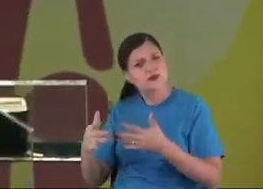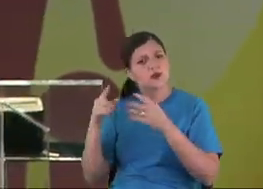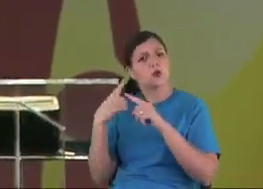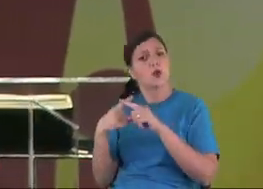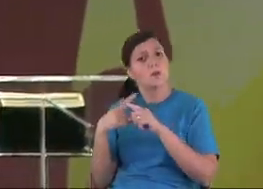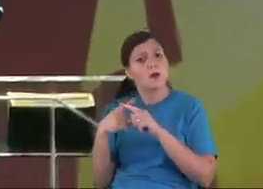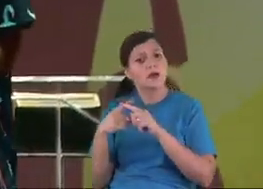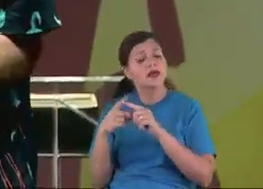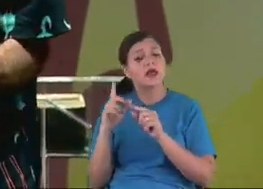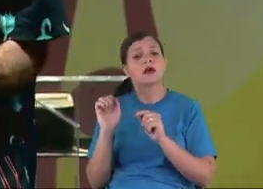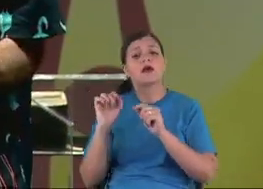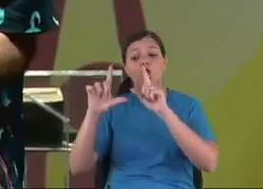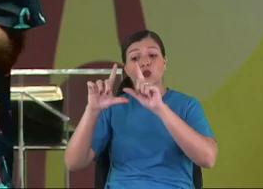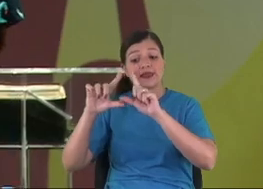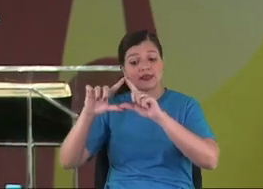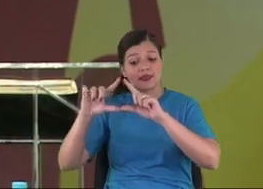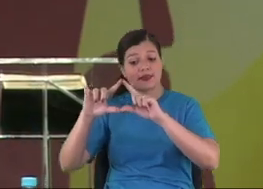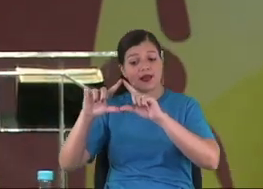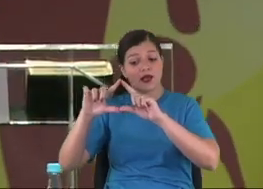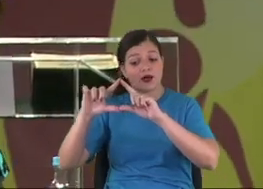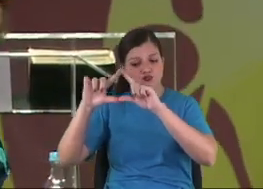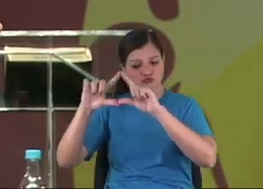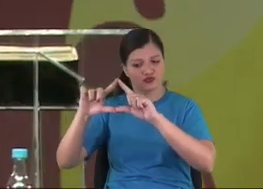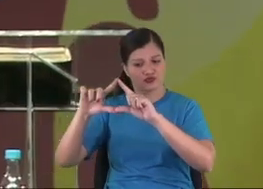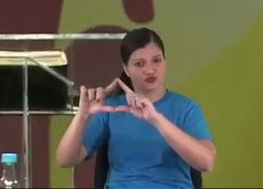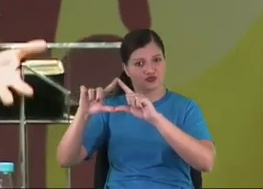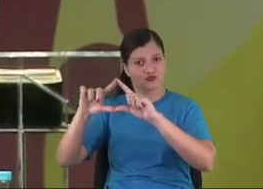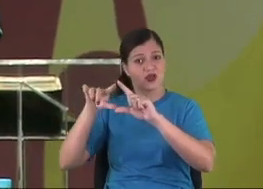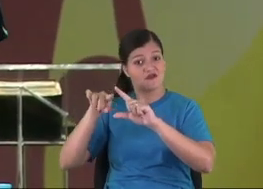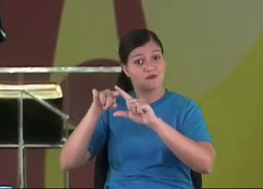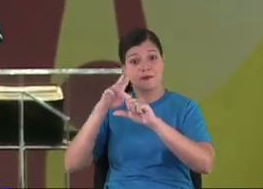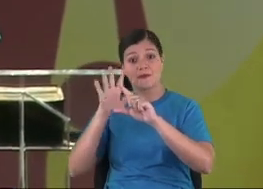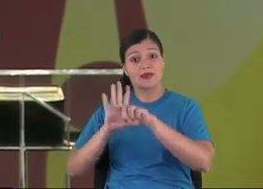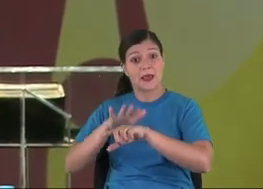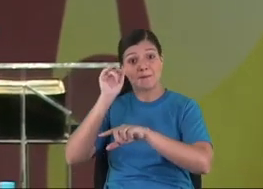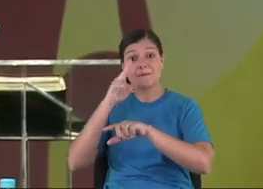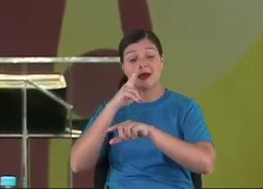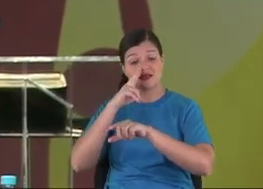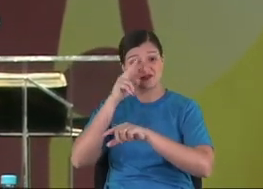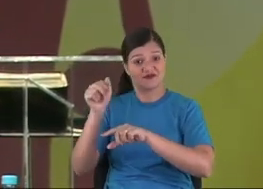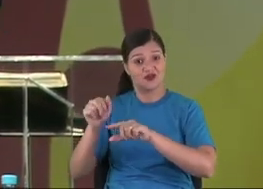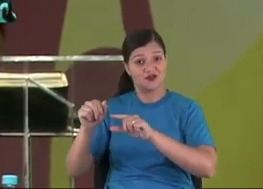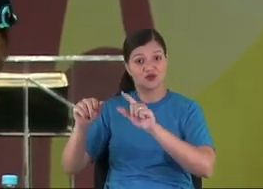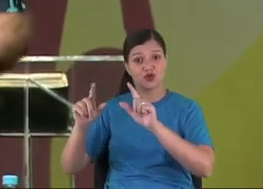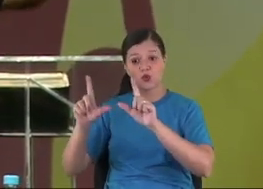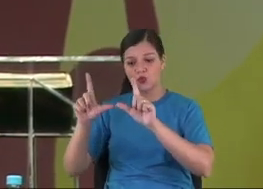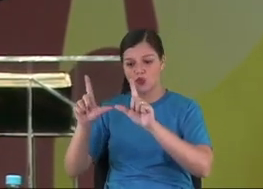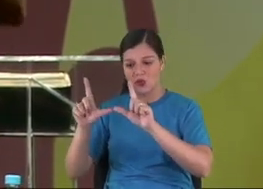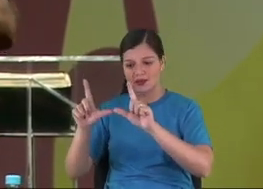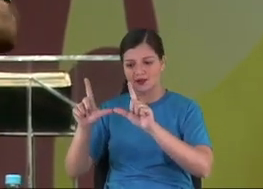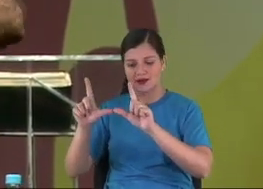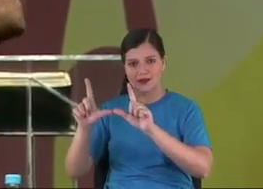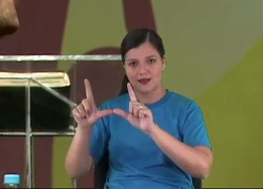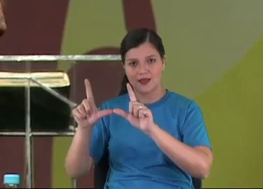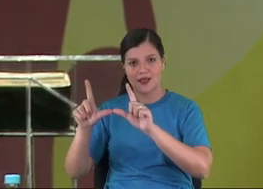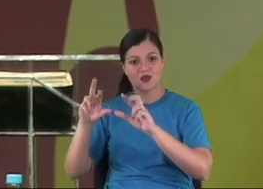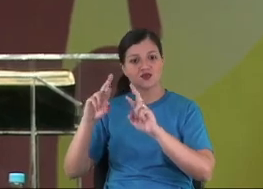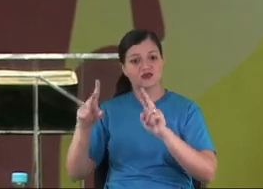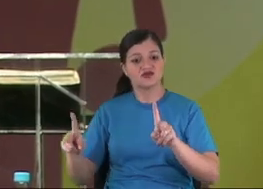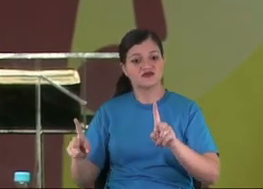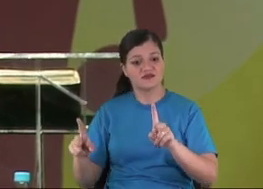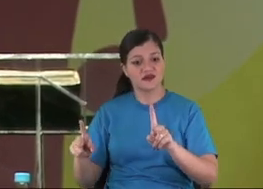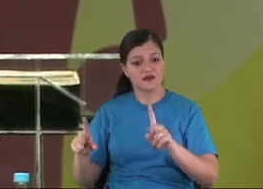move, ele não tem rigidez, ele não tem força, ele não tem apoio. Agora eu vou te mostrar. Aí ele pegou três